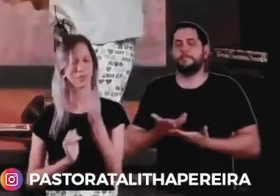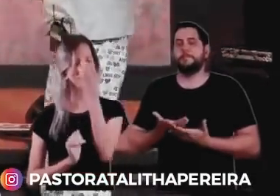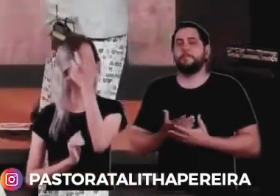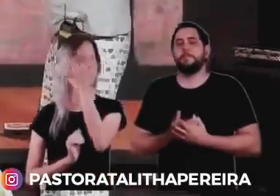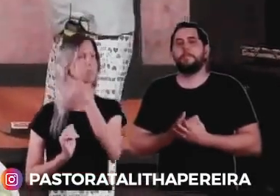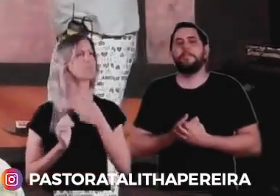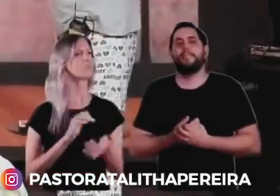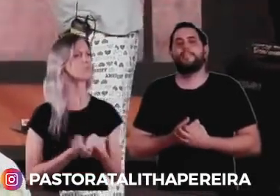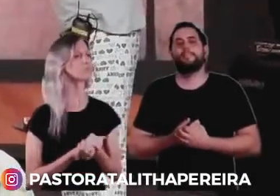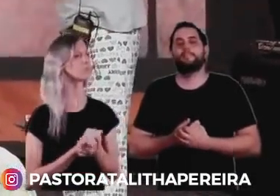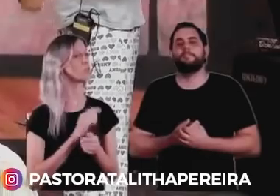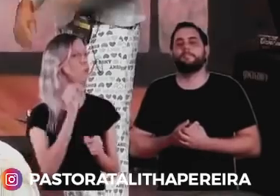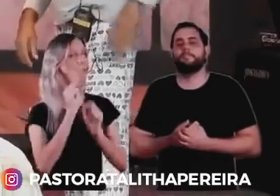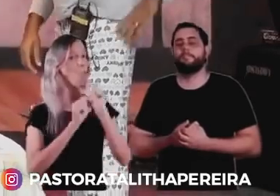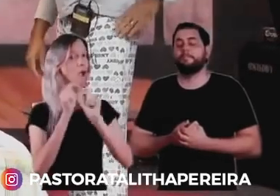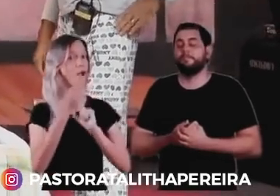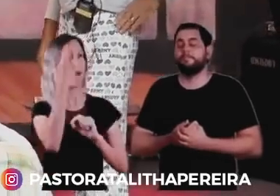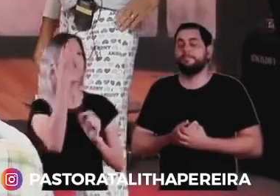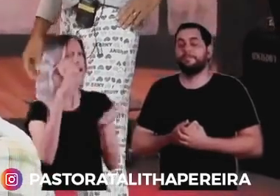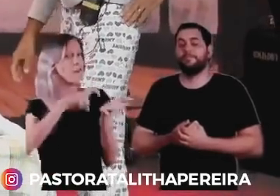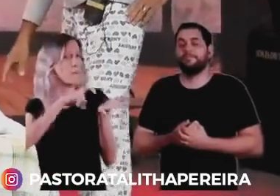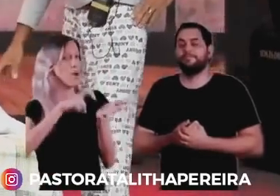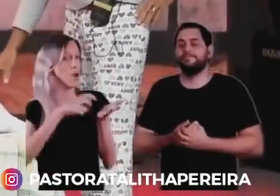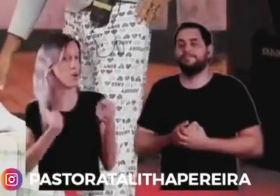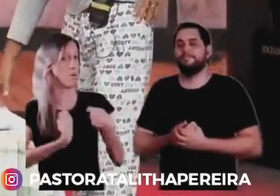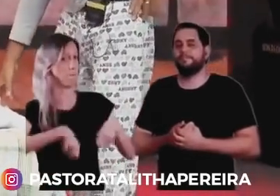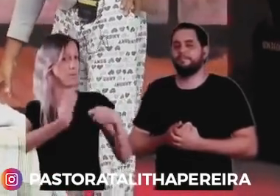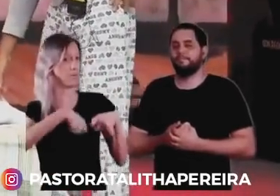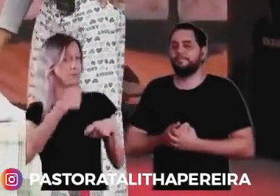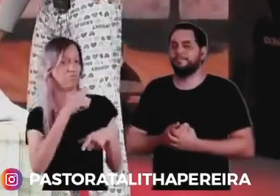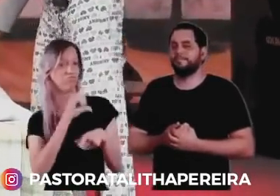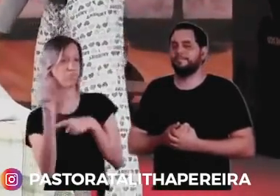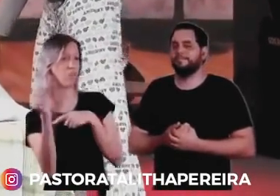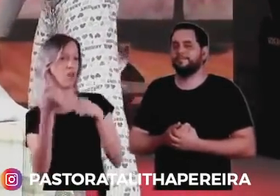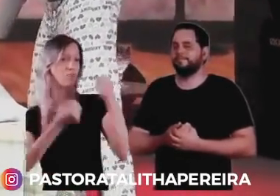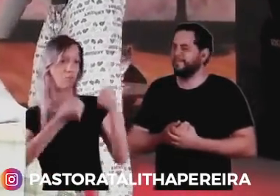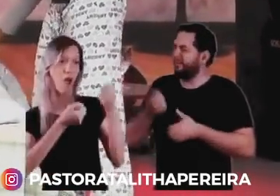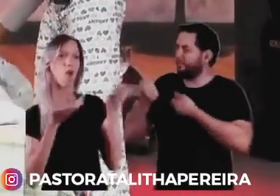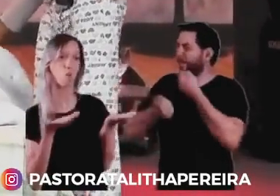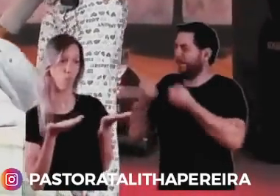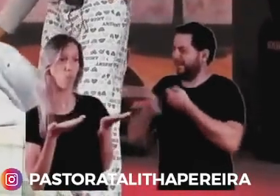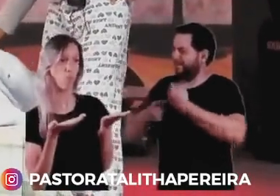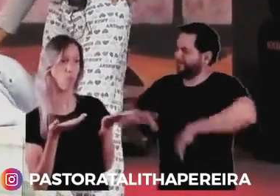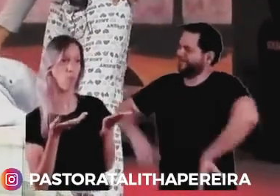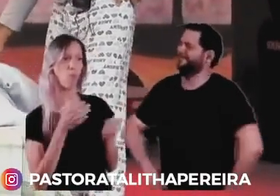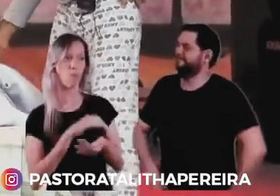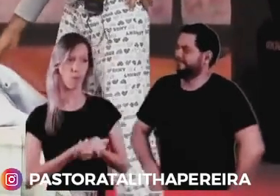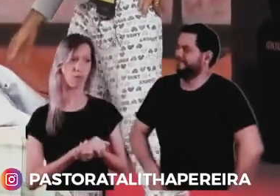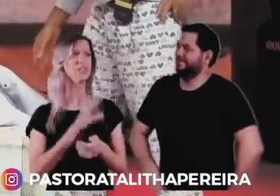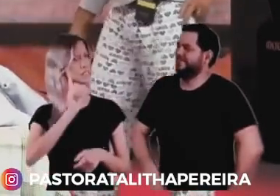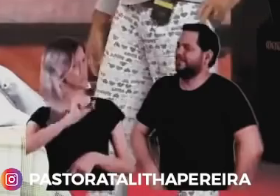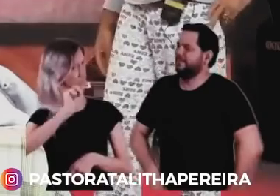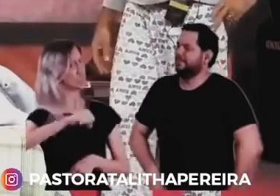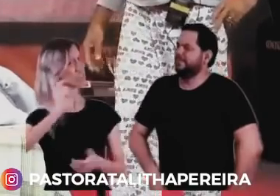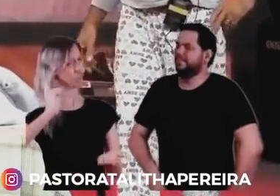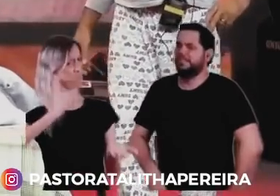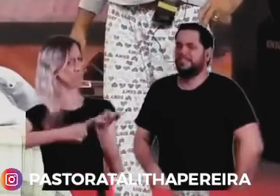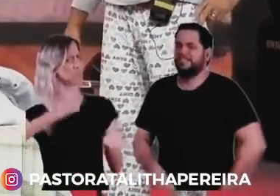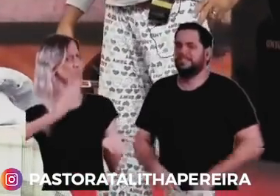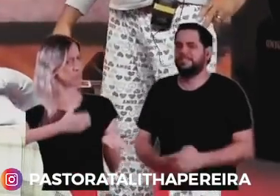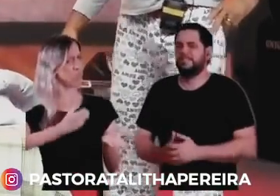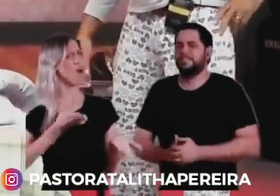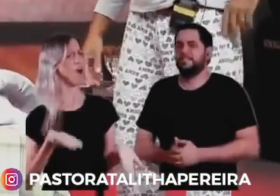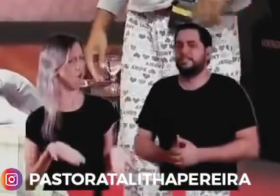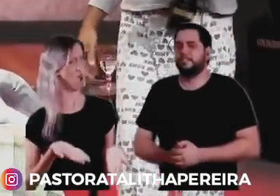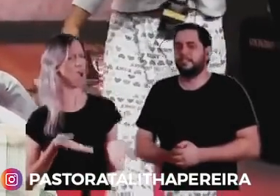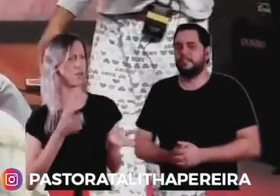aqui. É que amanhã, de manhã, eu preciso sair com o carro. Sair com o carro, filho? Sim, filho, eu já marquei. É, eu sei que tá